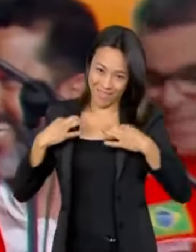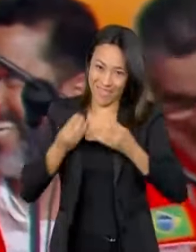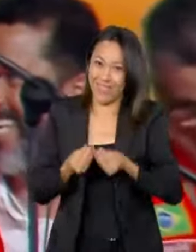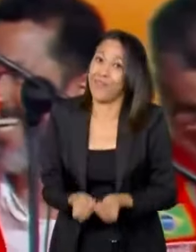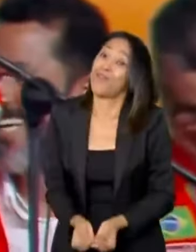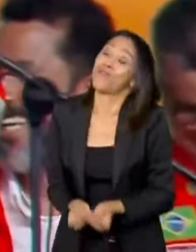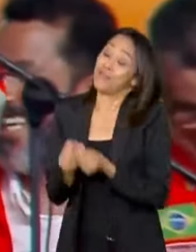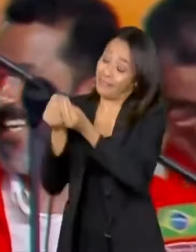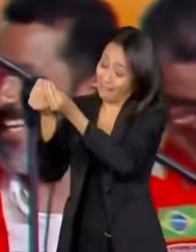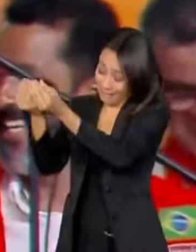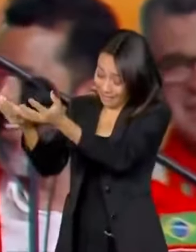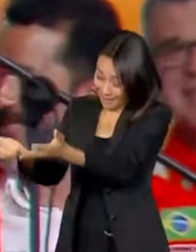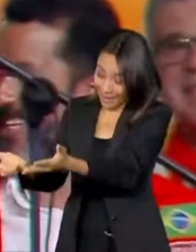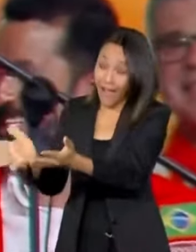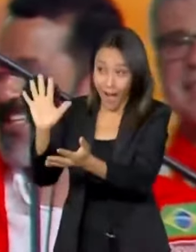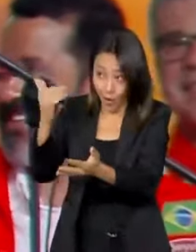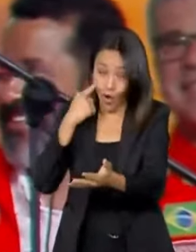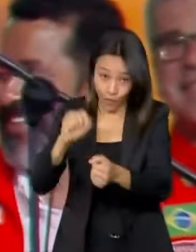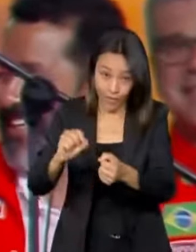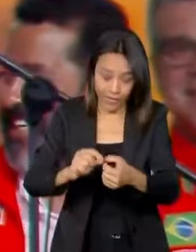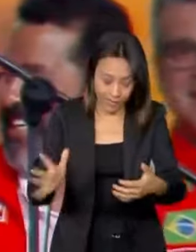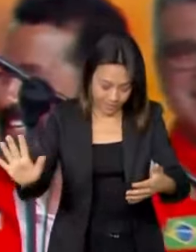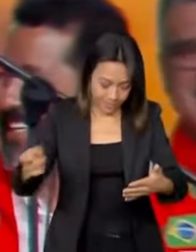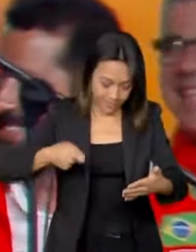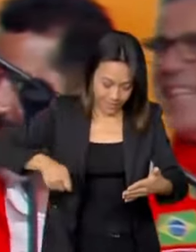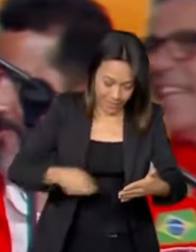agora, eu vou fazer a assinatura dela.